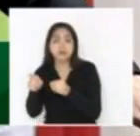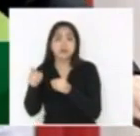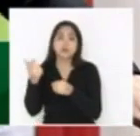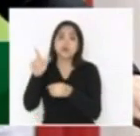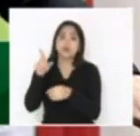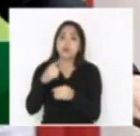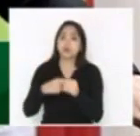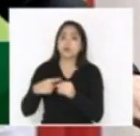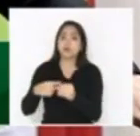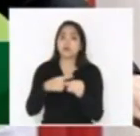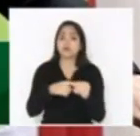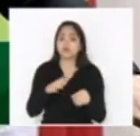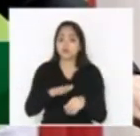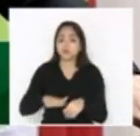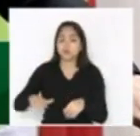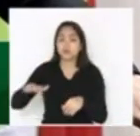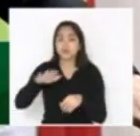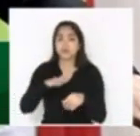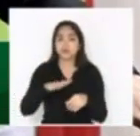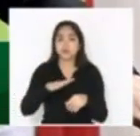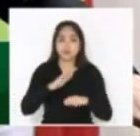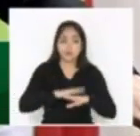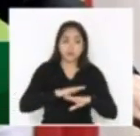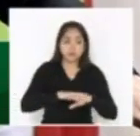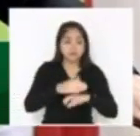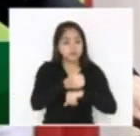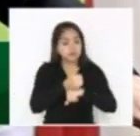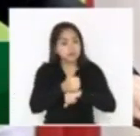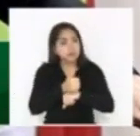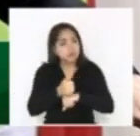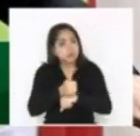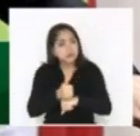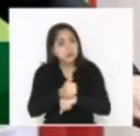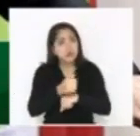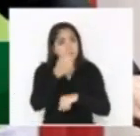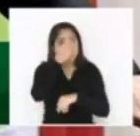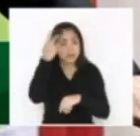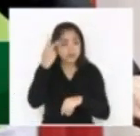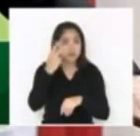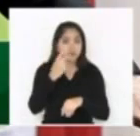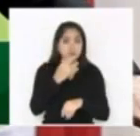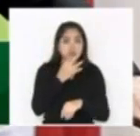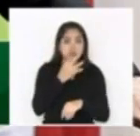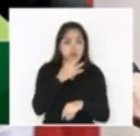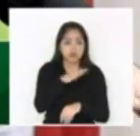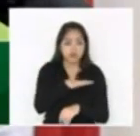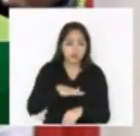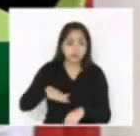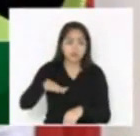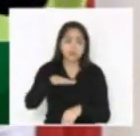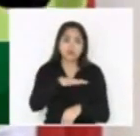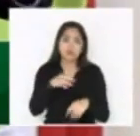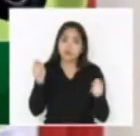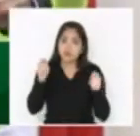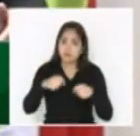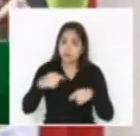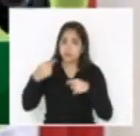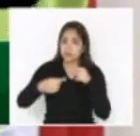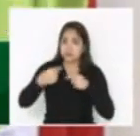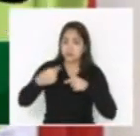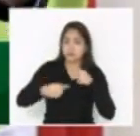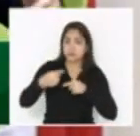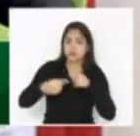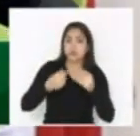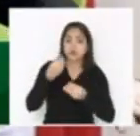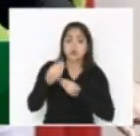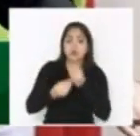aproveitando uma mão de obra de pessoas que moram e conhecem bem a região e podem discutir como